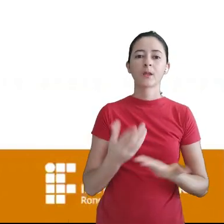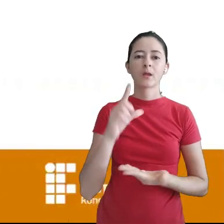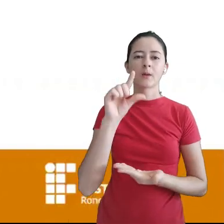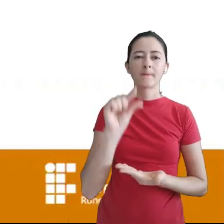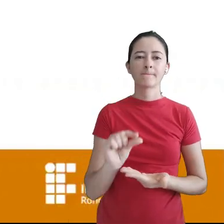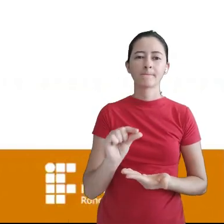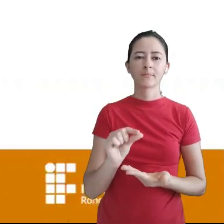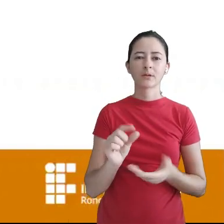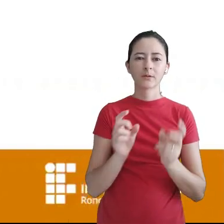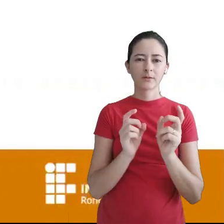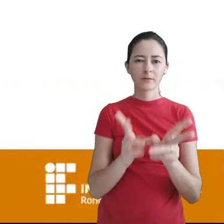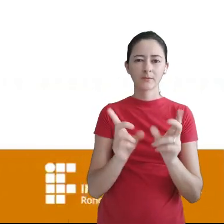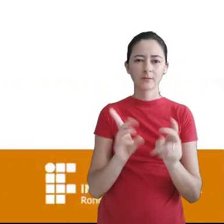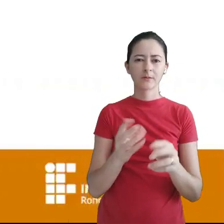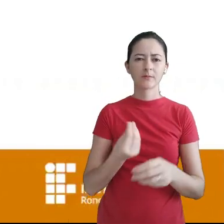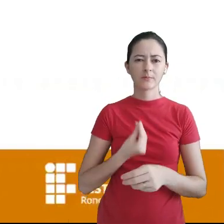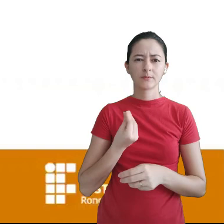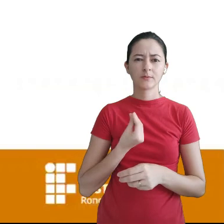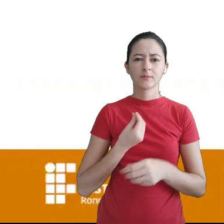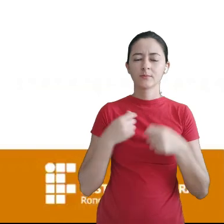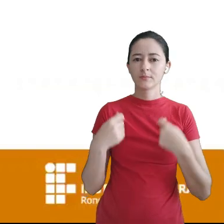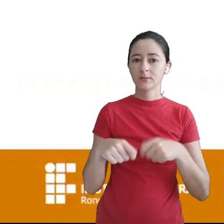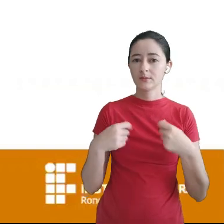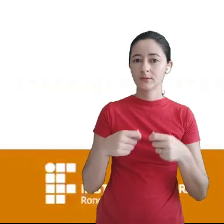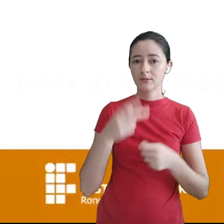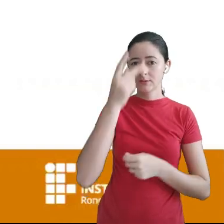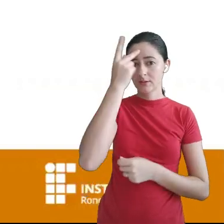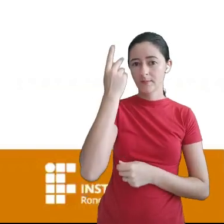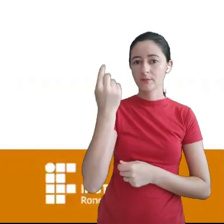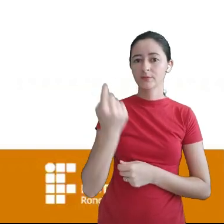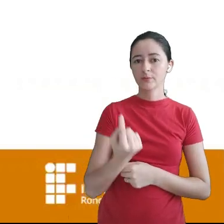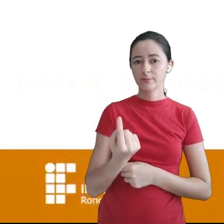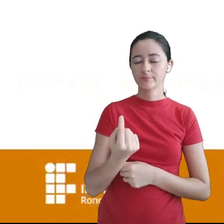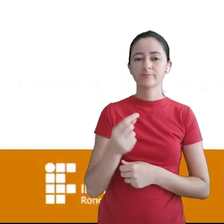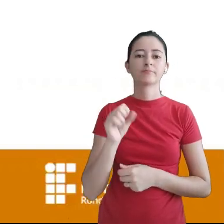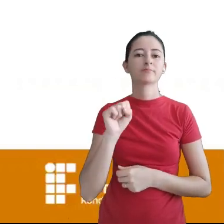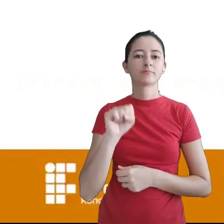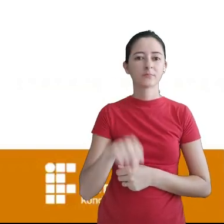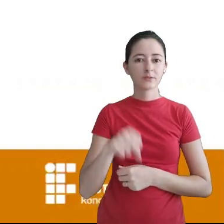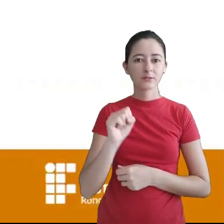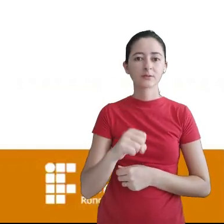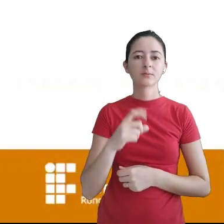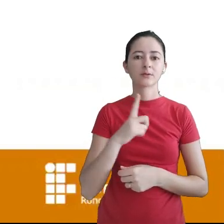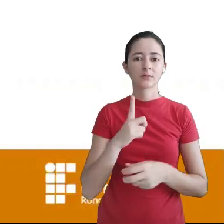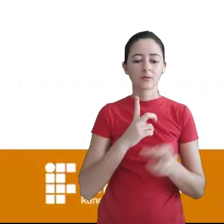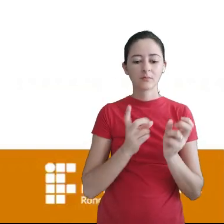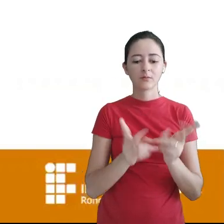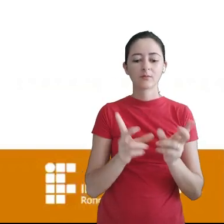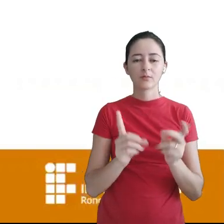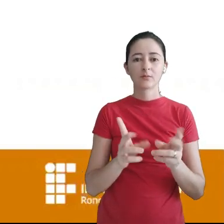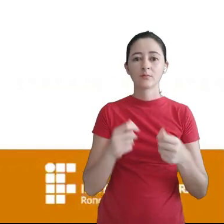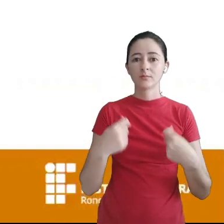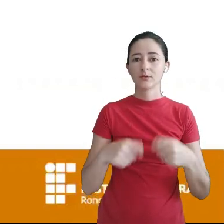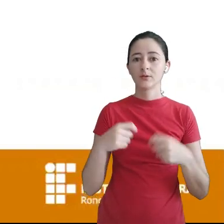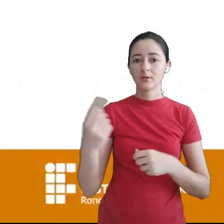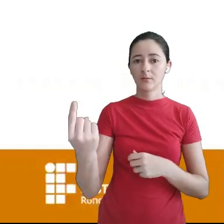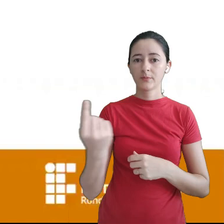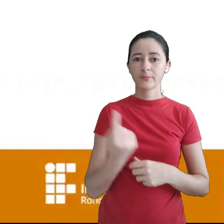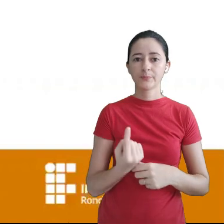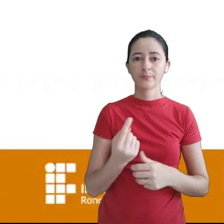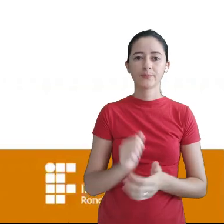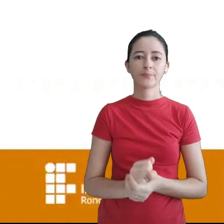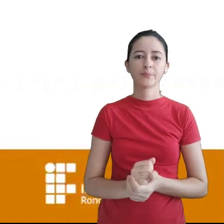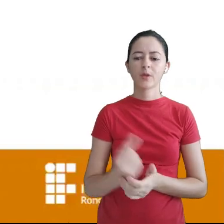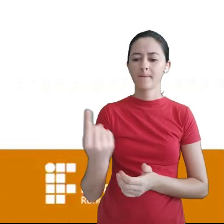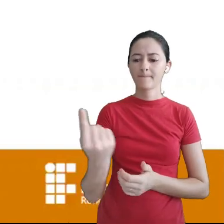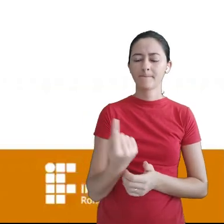para N. A mínima. A venda para existir precisa de um cliente? Sim. A venda para